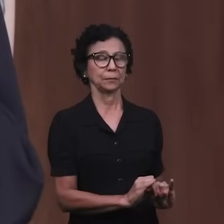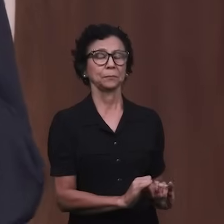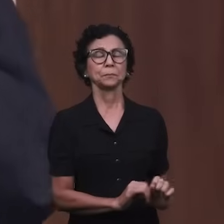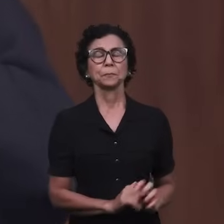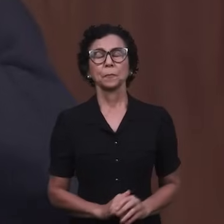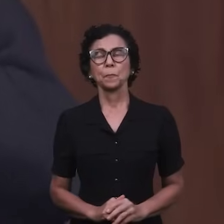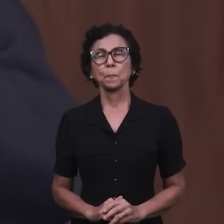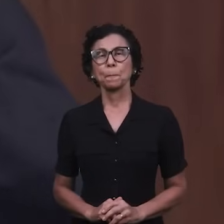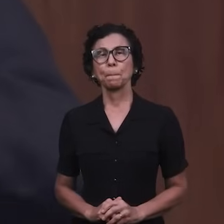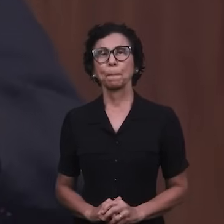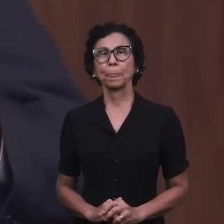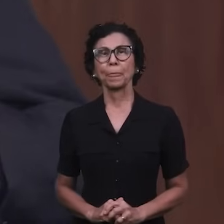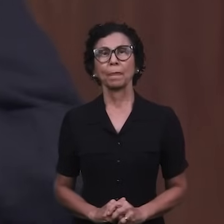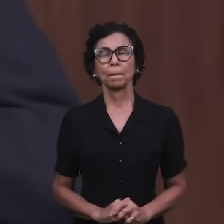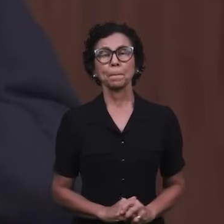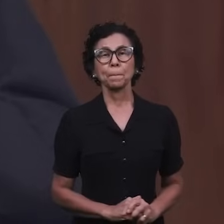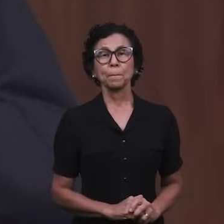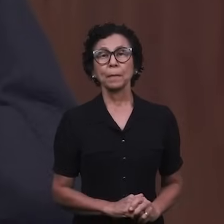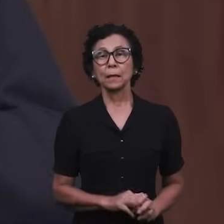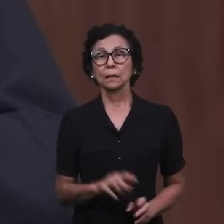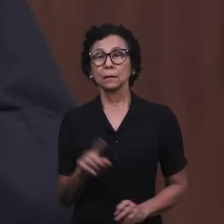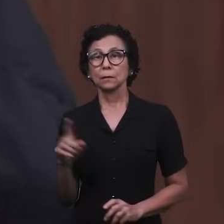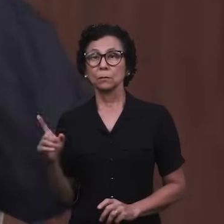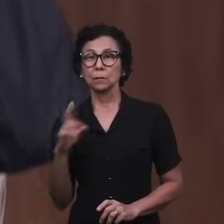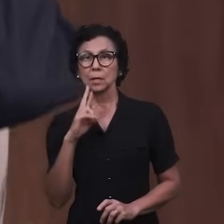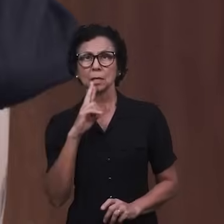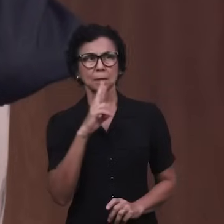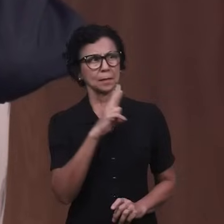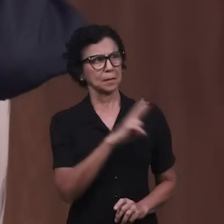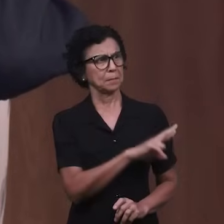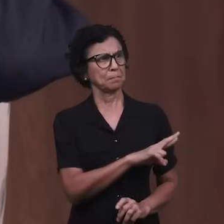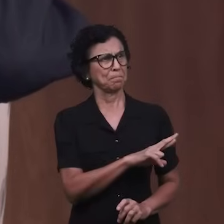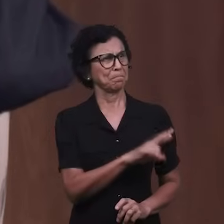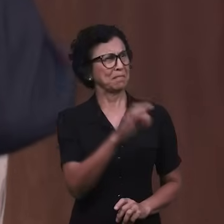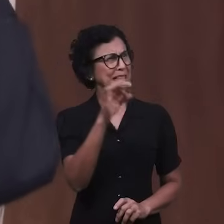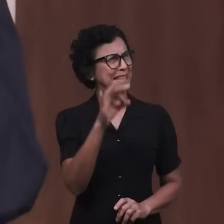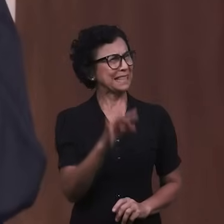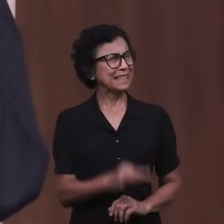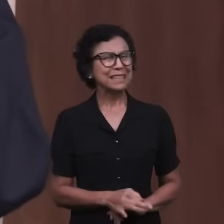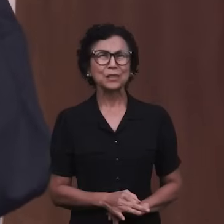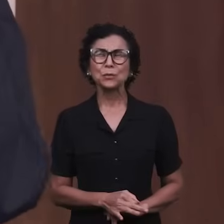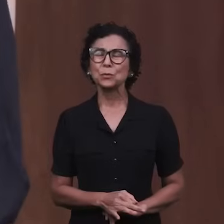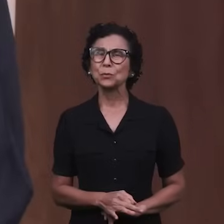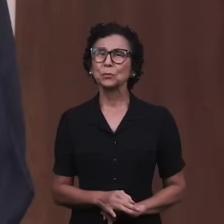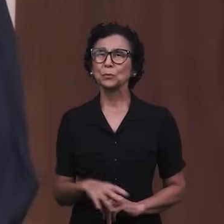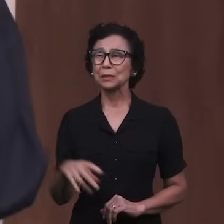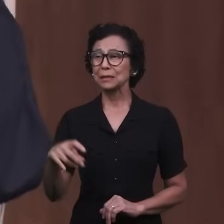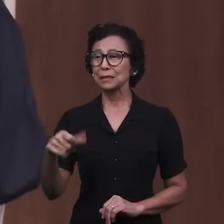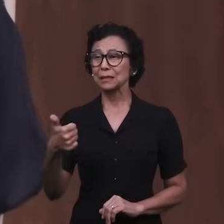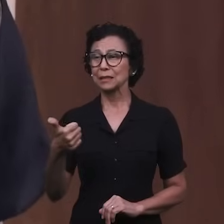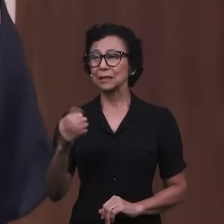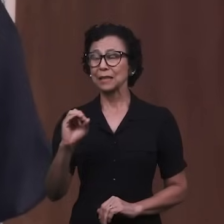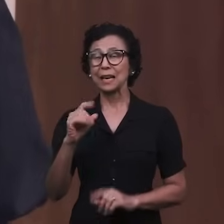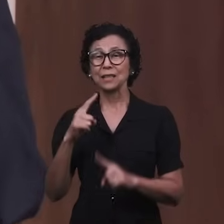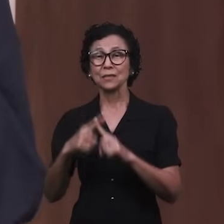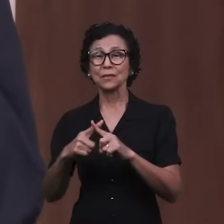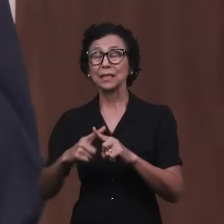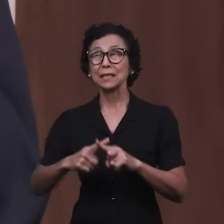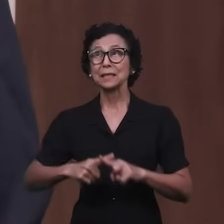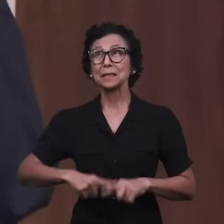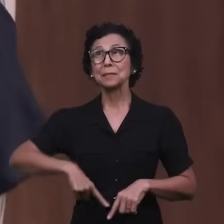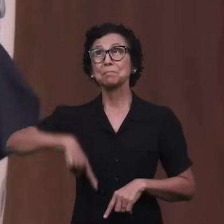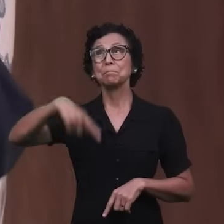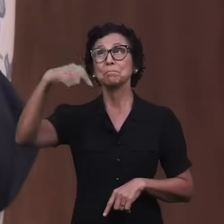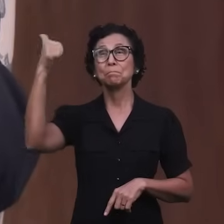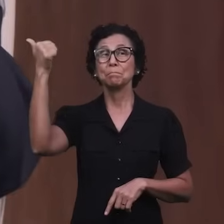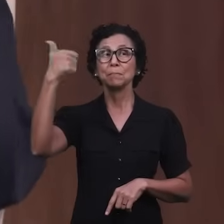Então, os 4 jovens, depois que responderam tão bem, mais 10 vezes mais sábios do